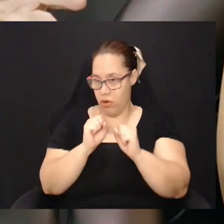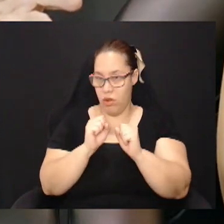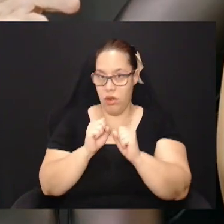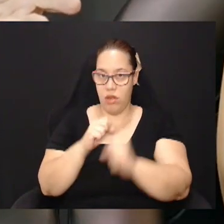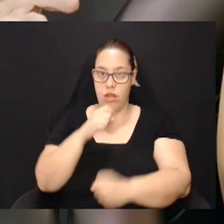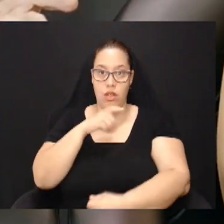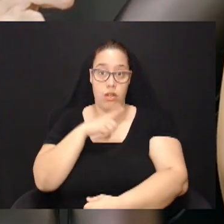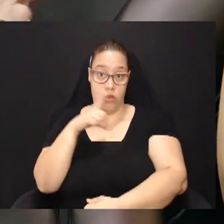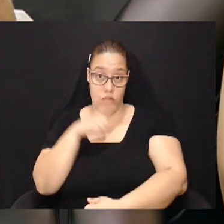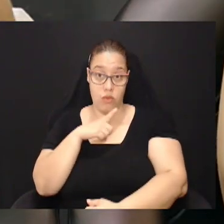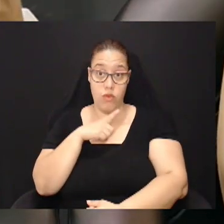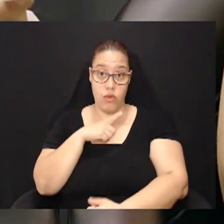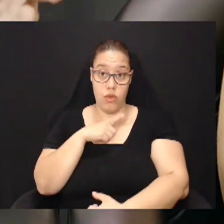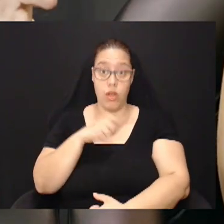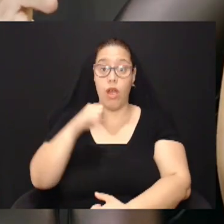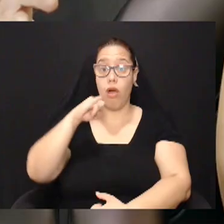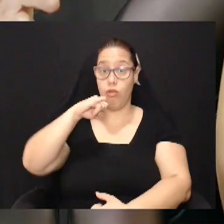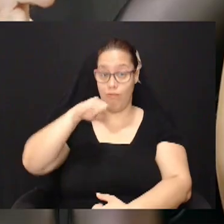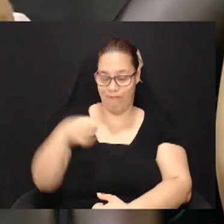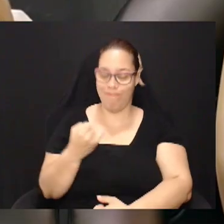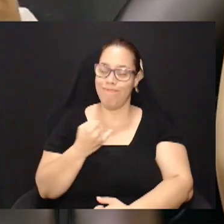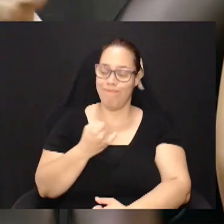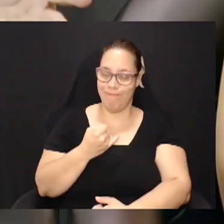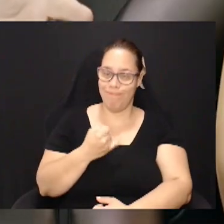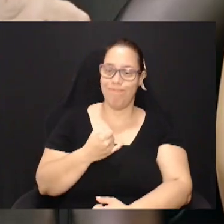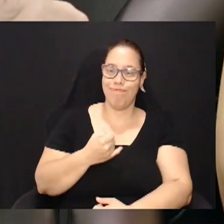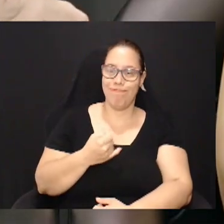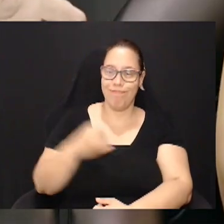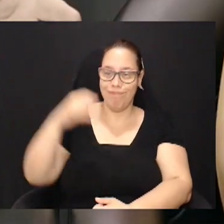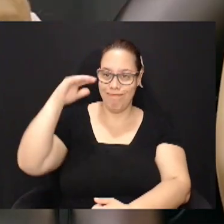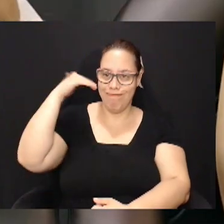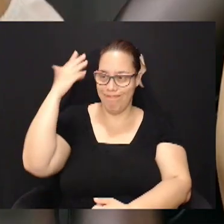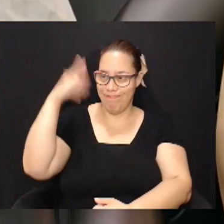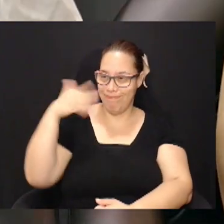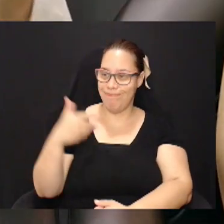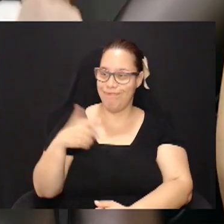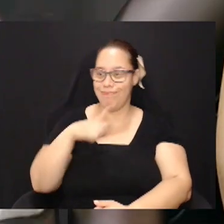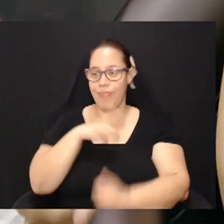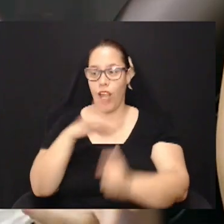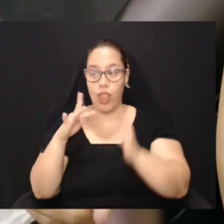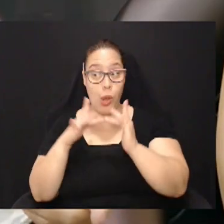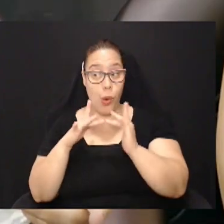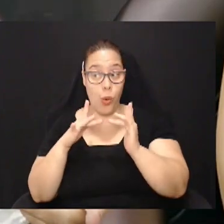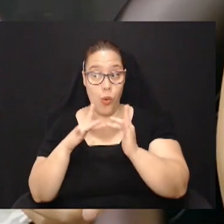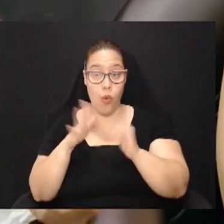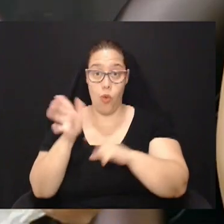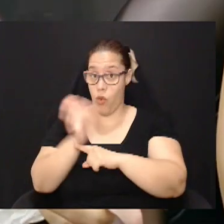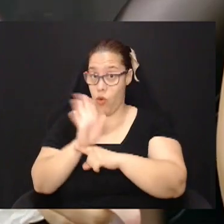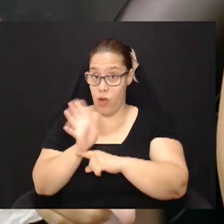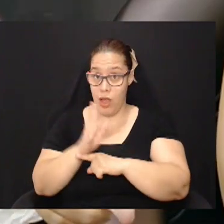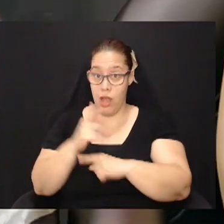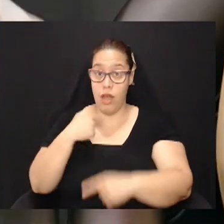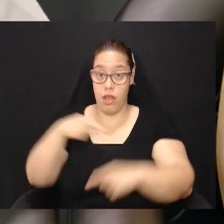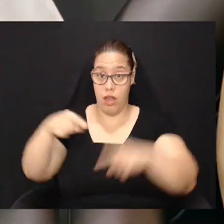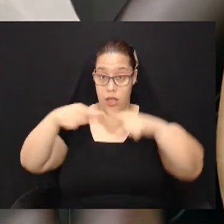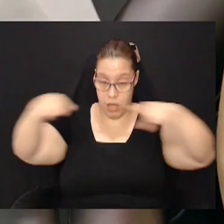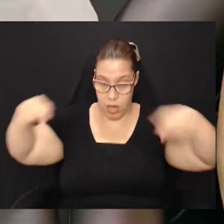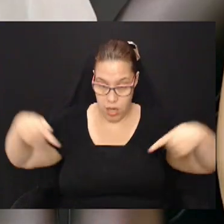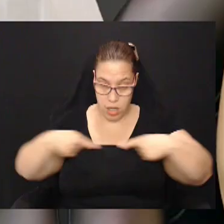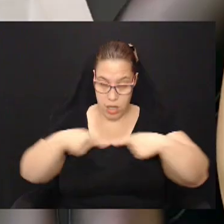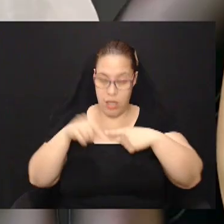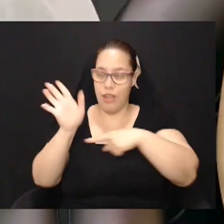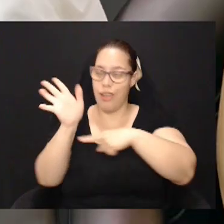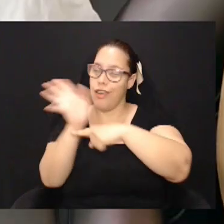essa oportunidade, né? Esse privilégio de ter contato com filmes, ir ao cinema muito, né? Eu me